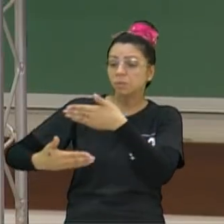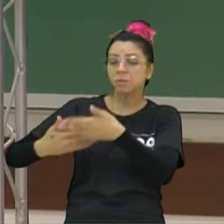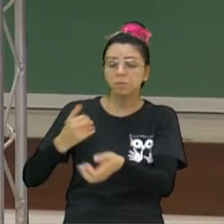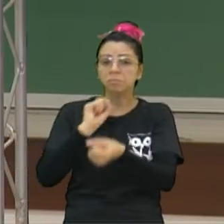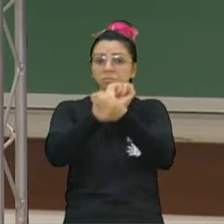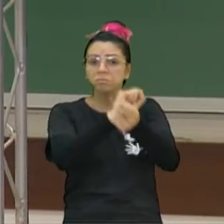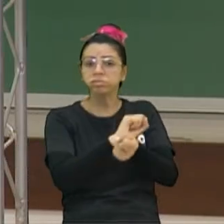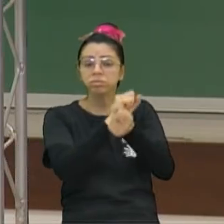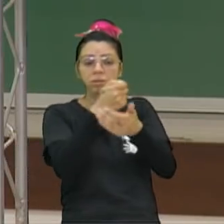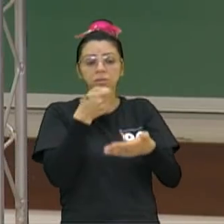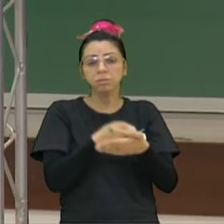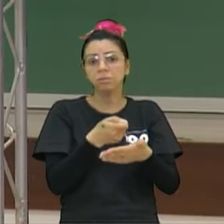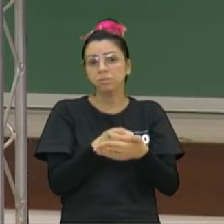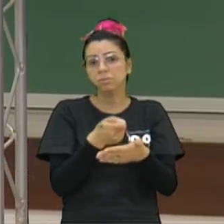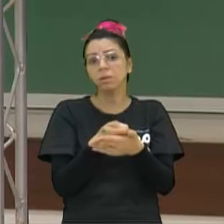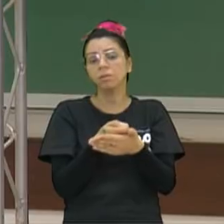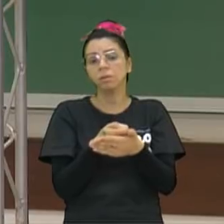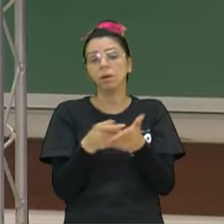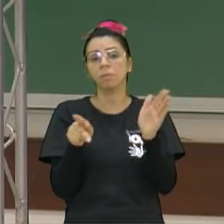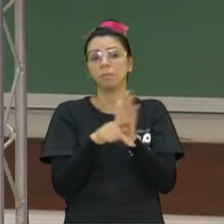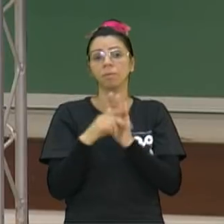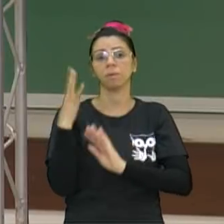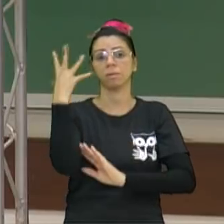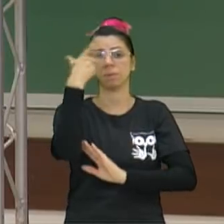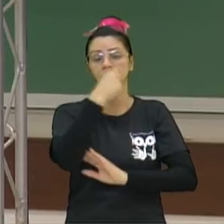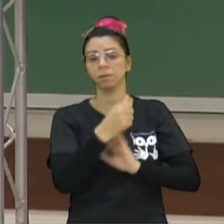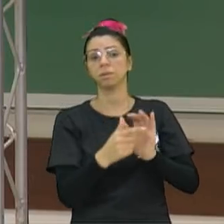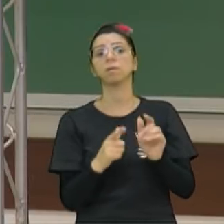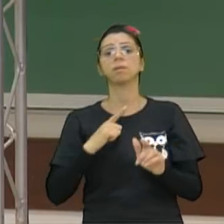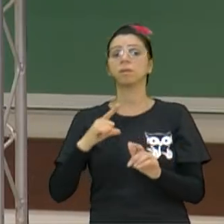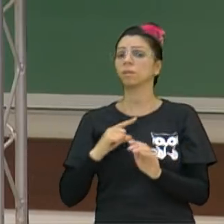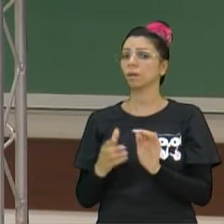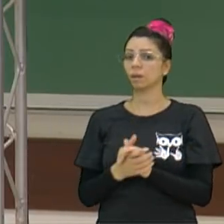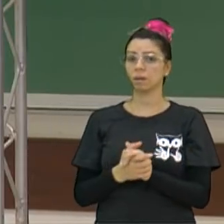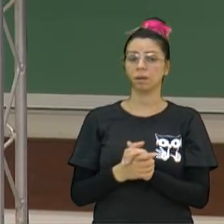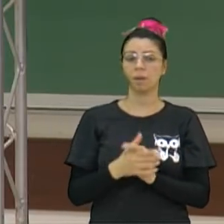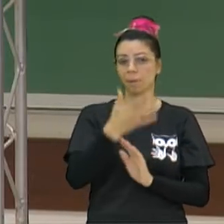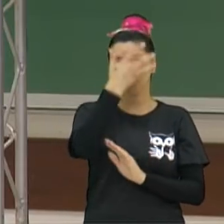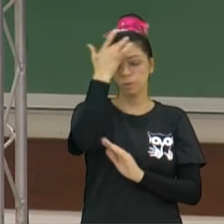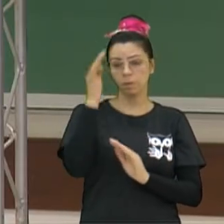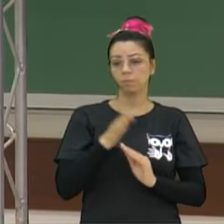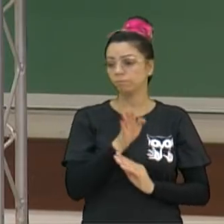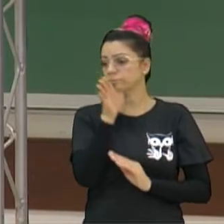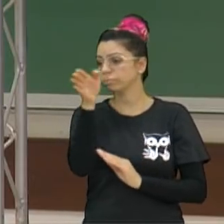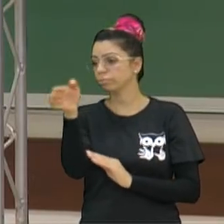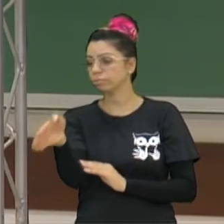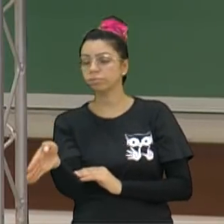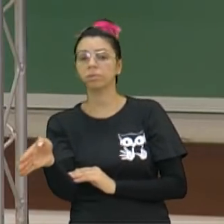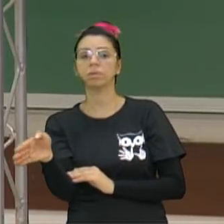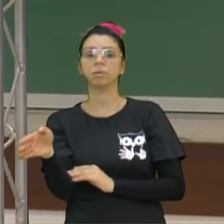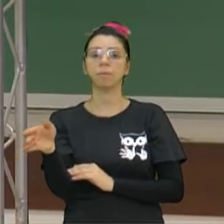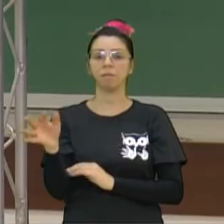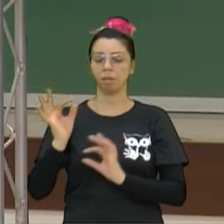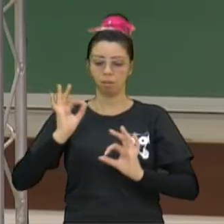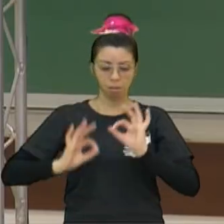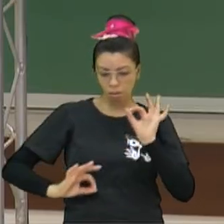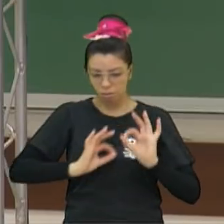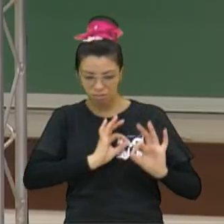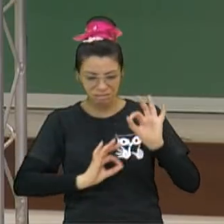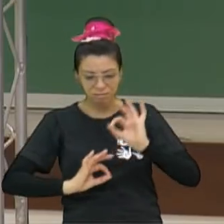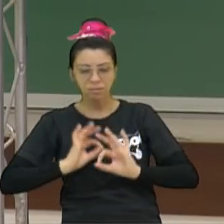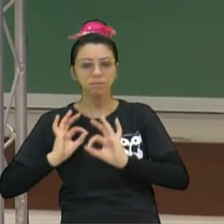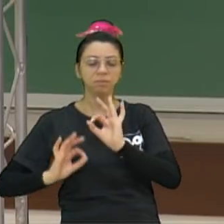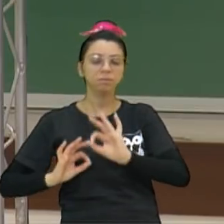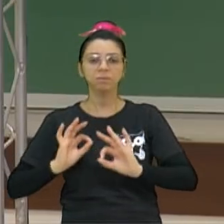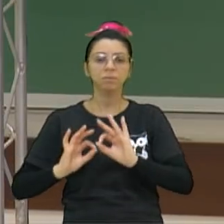em prol da ditadura da beleza leva muitas pessoas para clínicas de estética, para ficarem mexendo no corpo ali